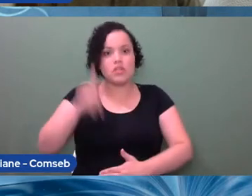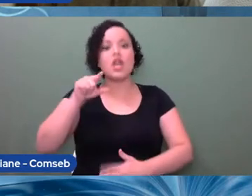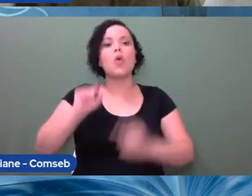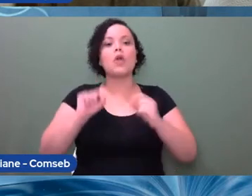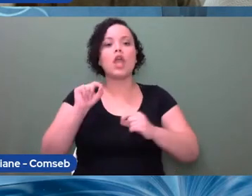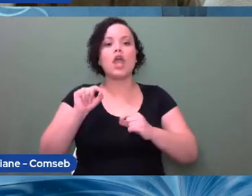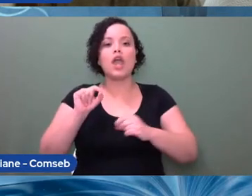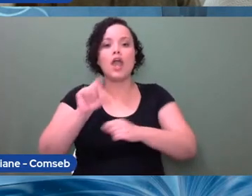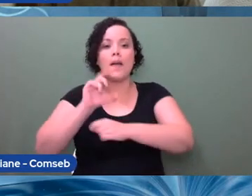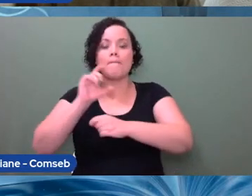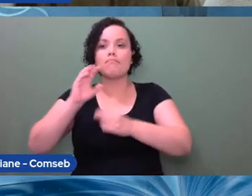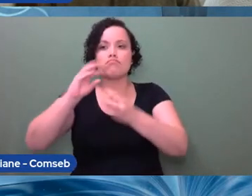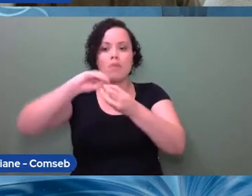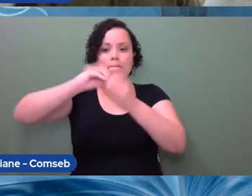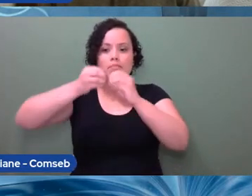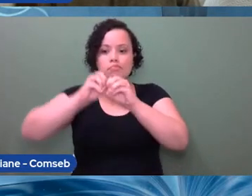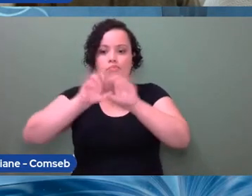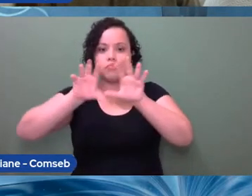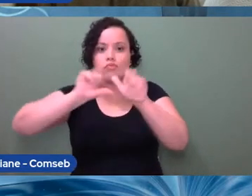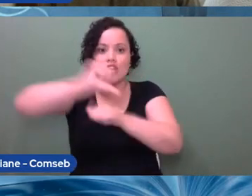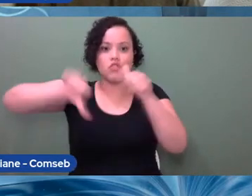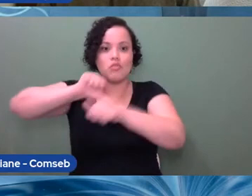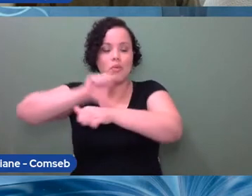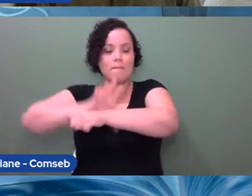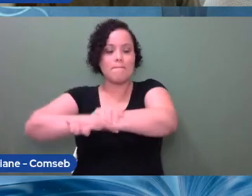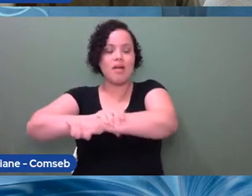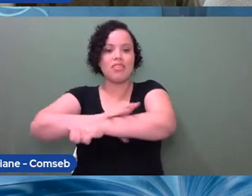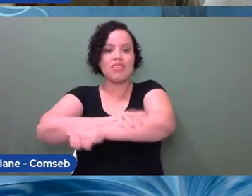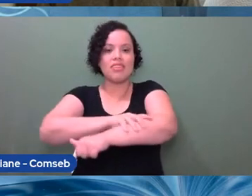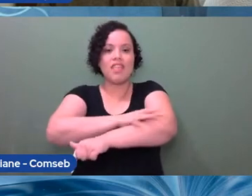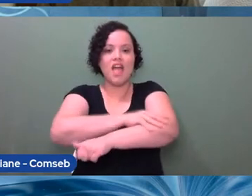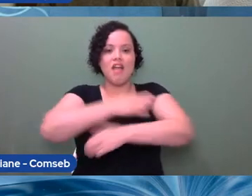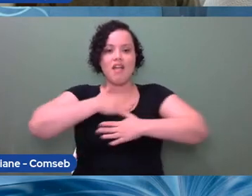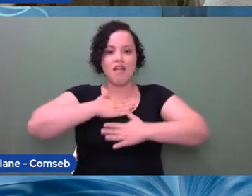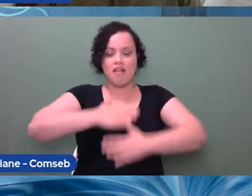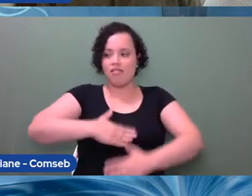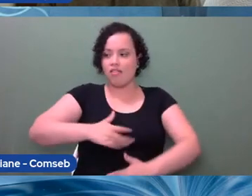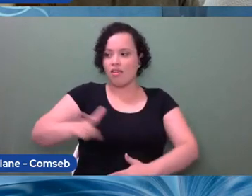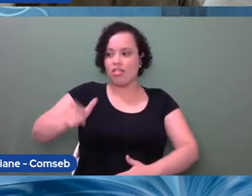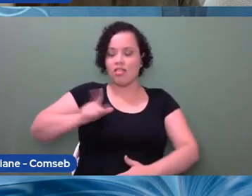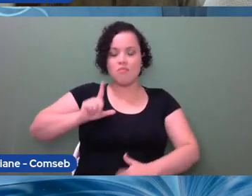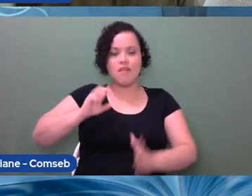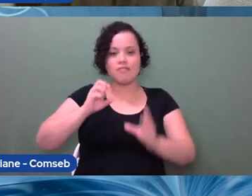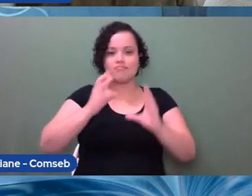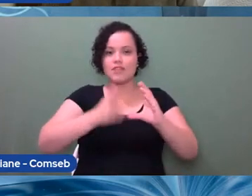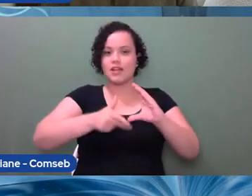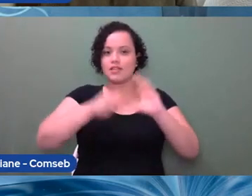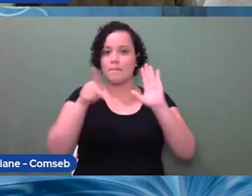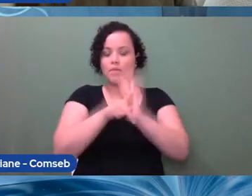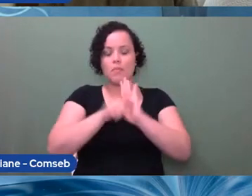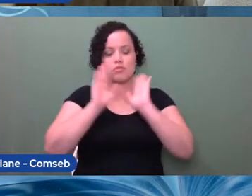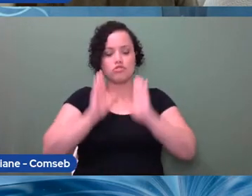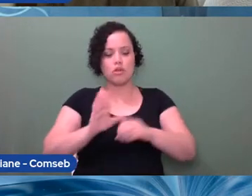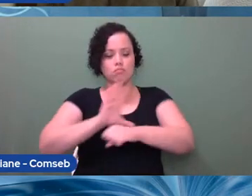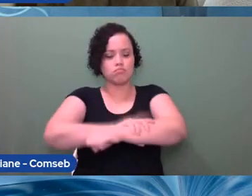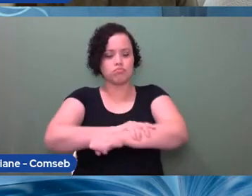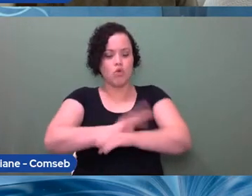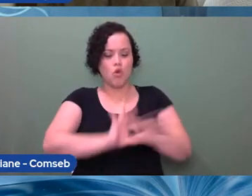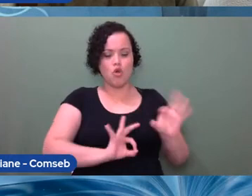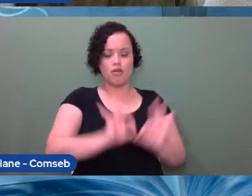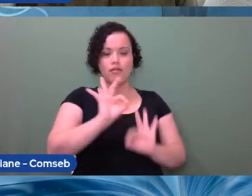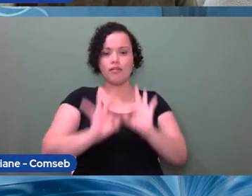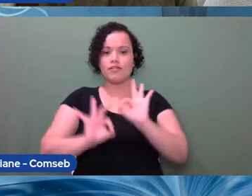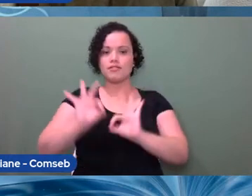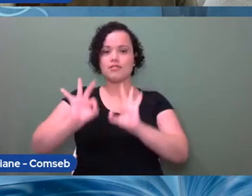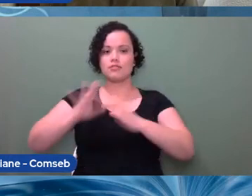já agora sobre outras características, né? Mas ainda uma matéria organizada que o espírito agora,